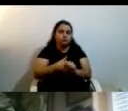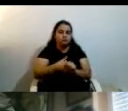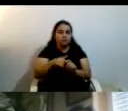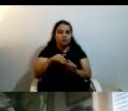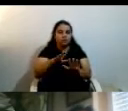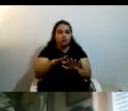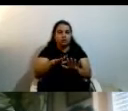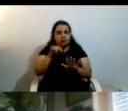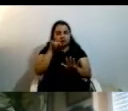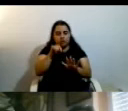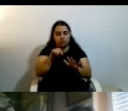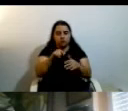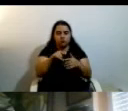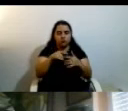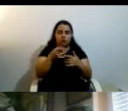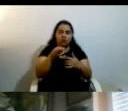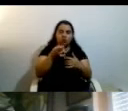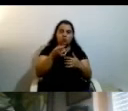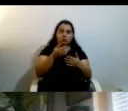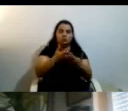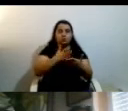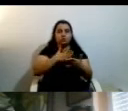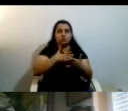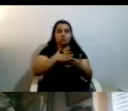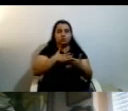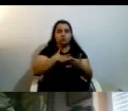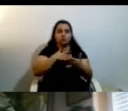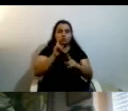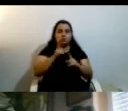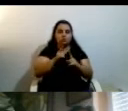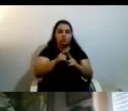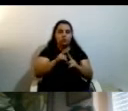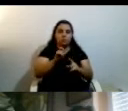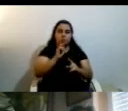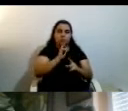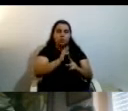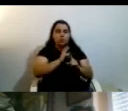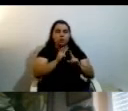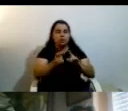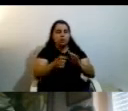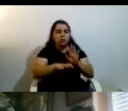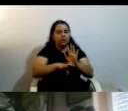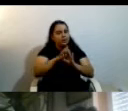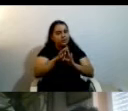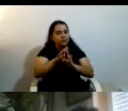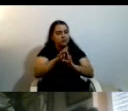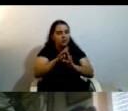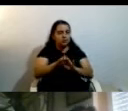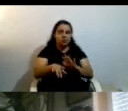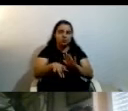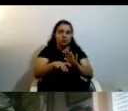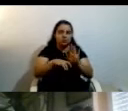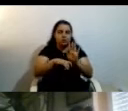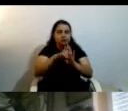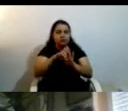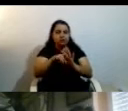foi Isto permitiu-nos caracterizar algumas das dimensões e algumas das condições de vida